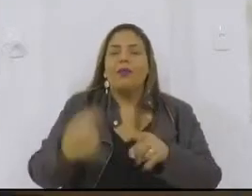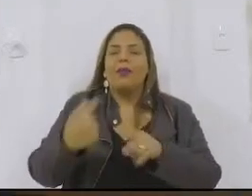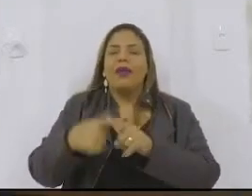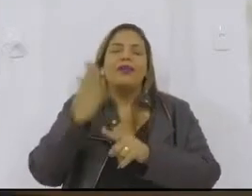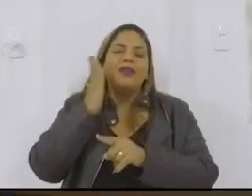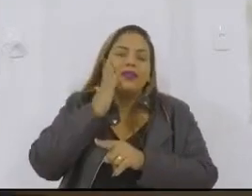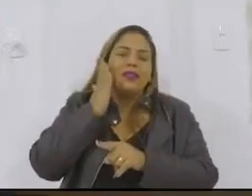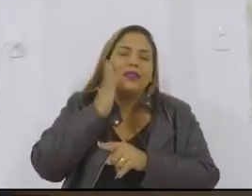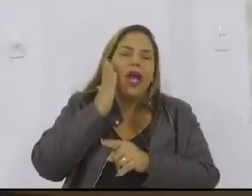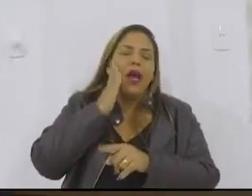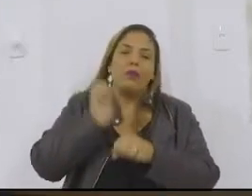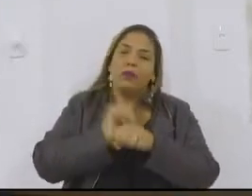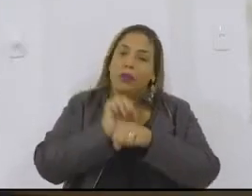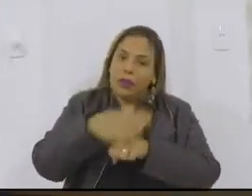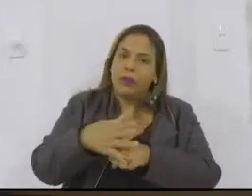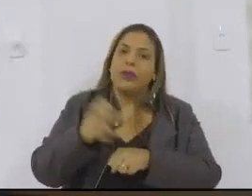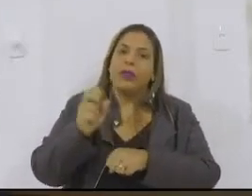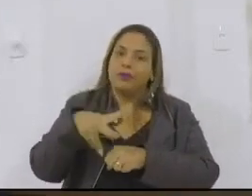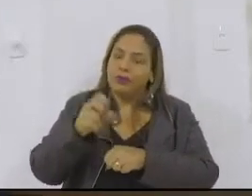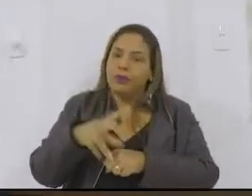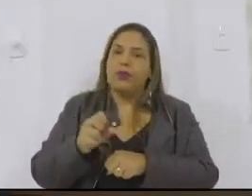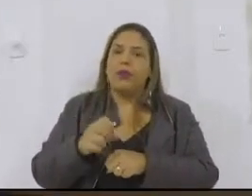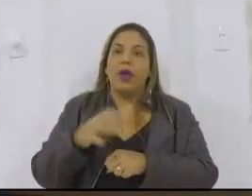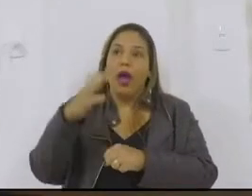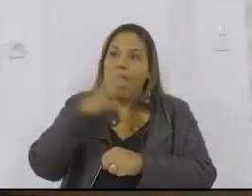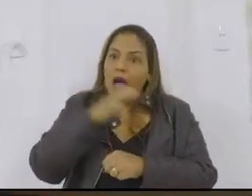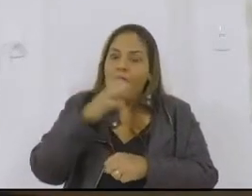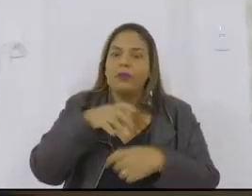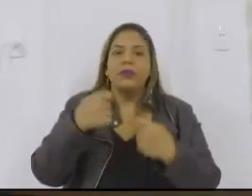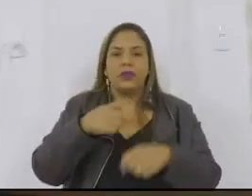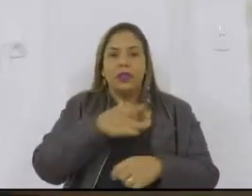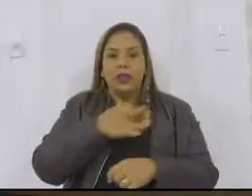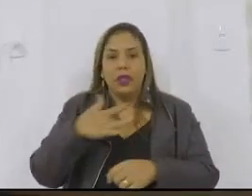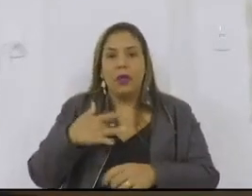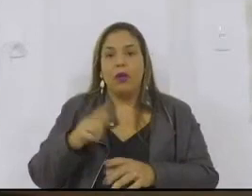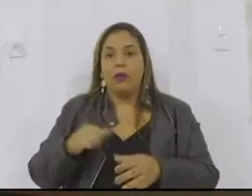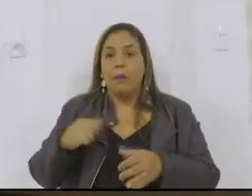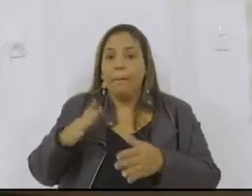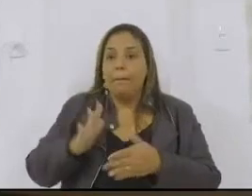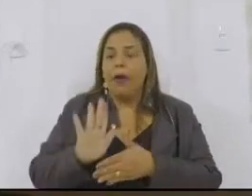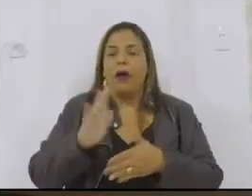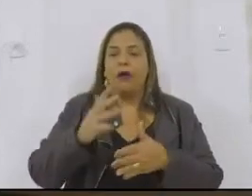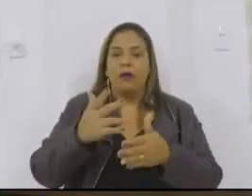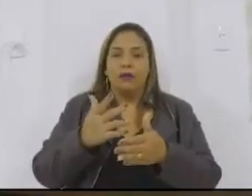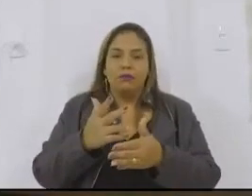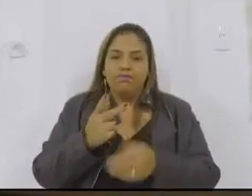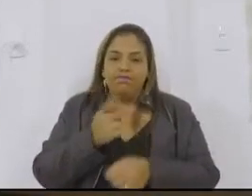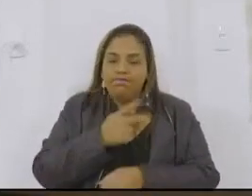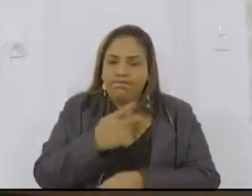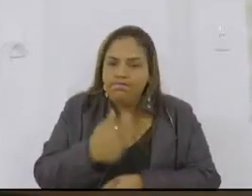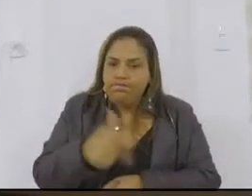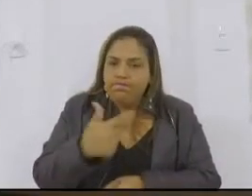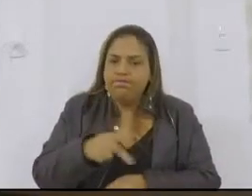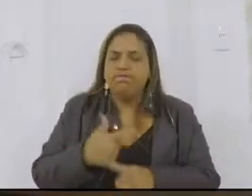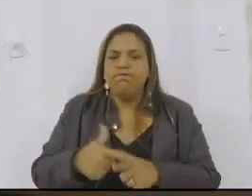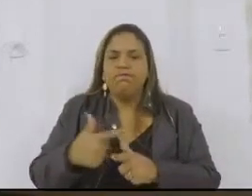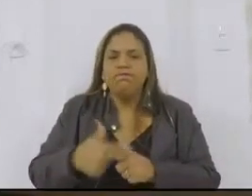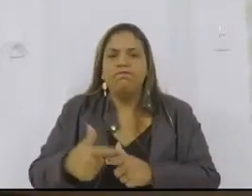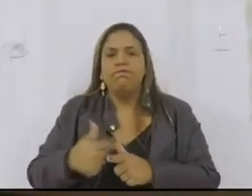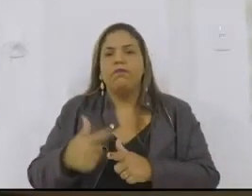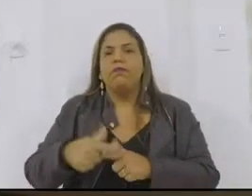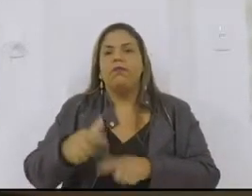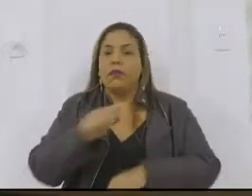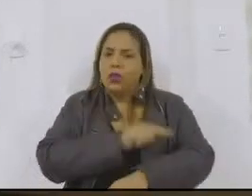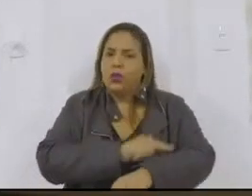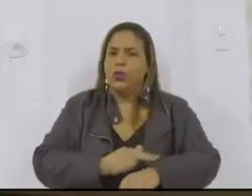ser classificado como uma emergência global em saúde, seus impactos se estenderam para outros setores, como a educação. Em nosso